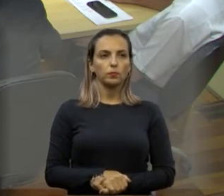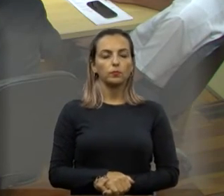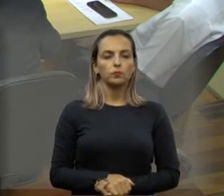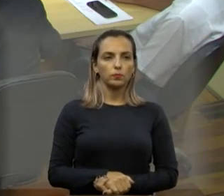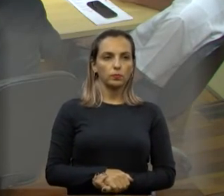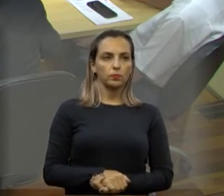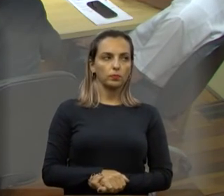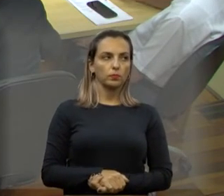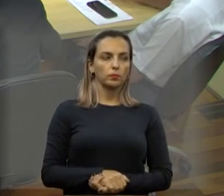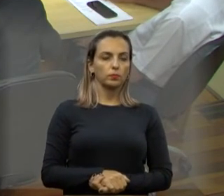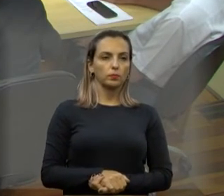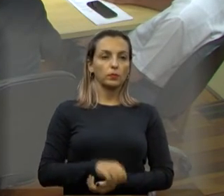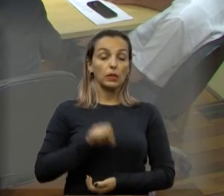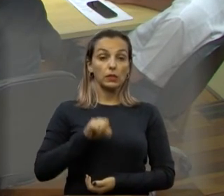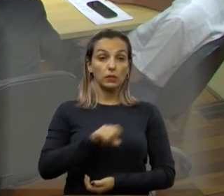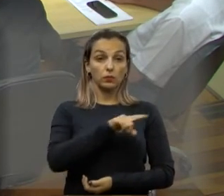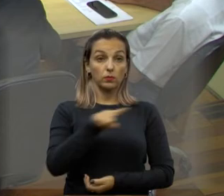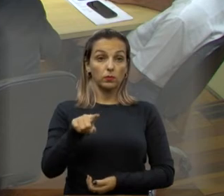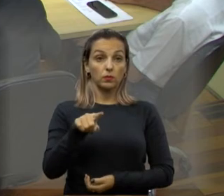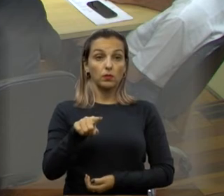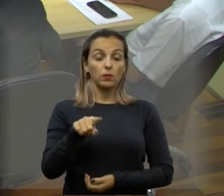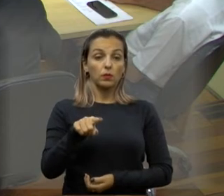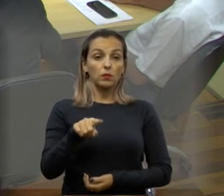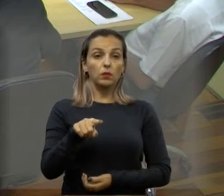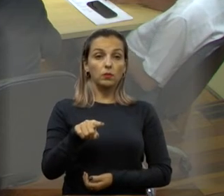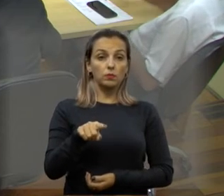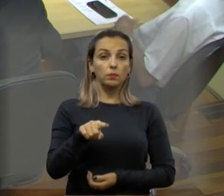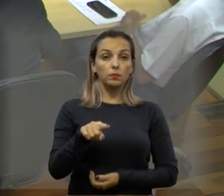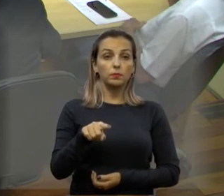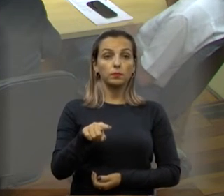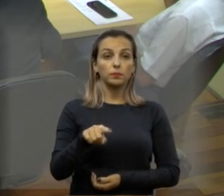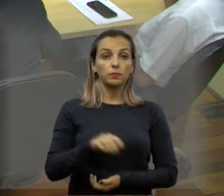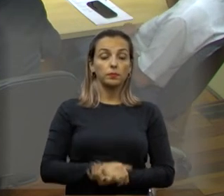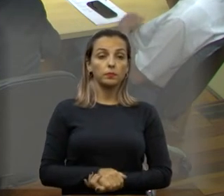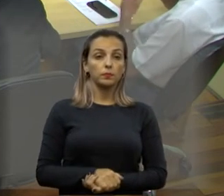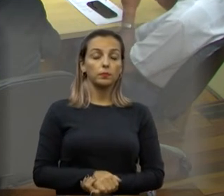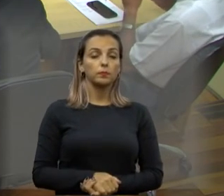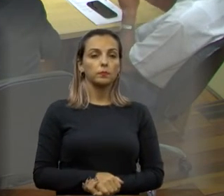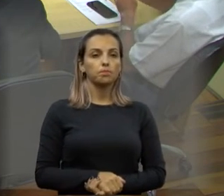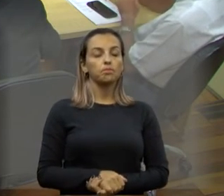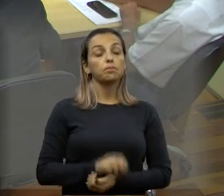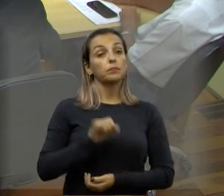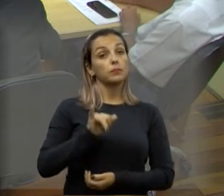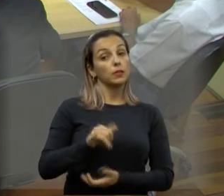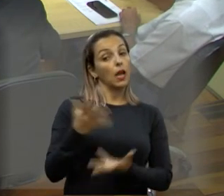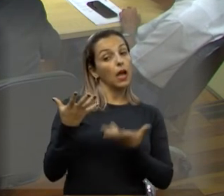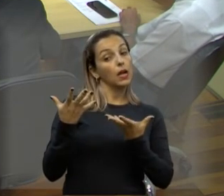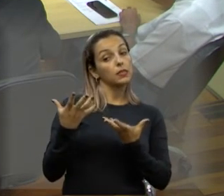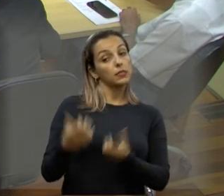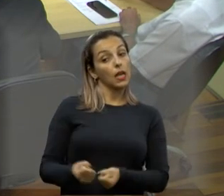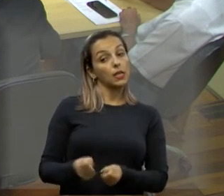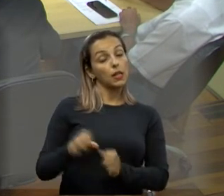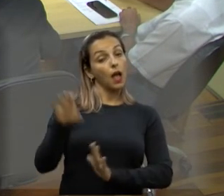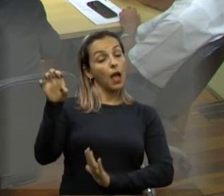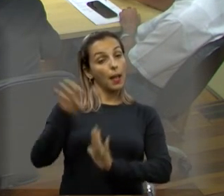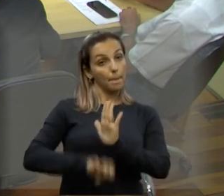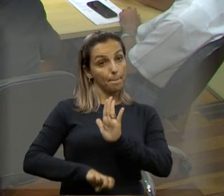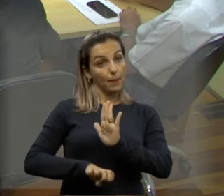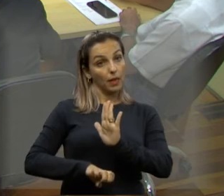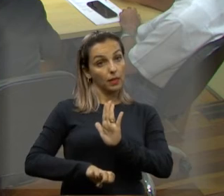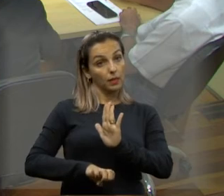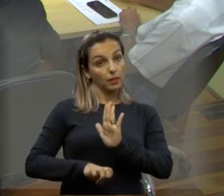falar fazer com calma que eu explico aqui e quem foi favorável à emenda